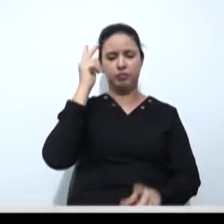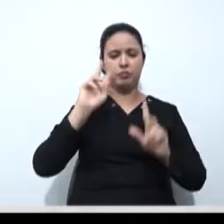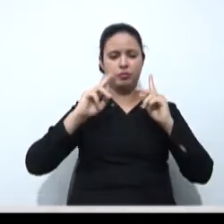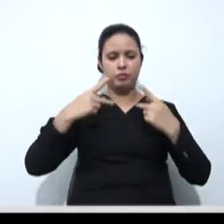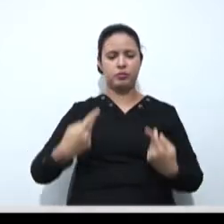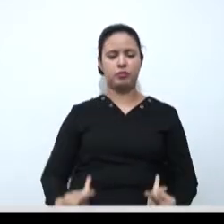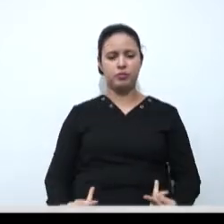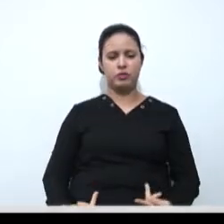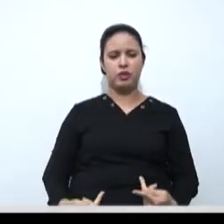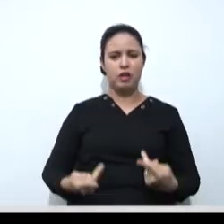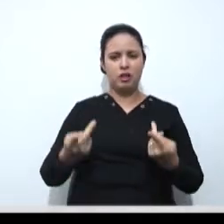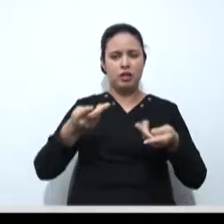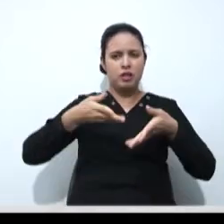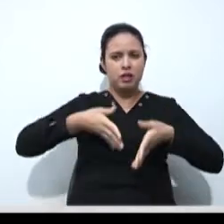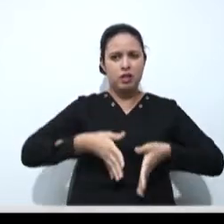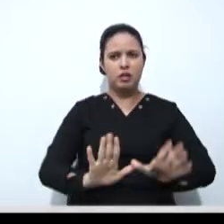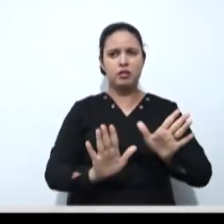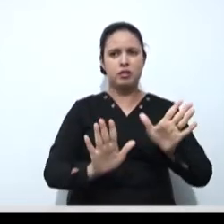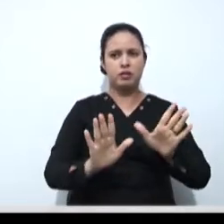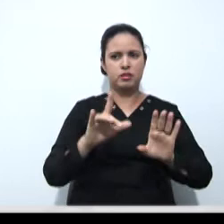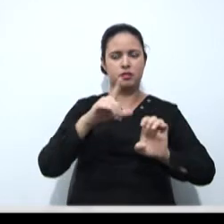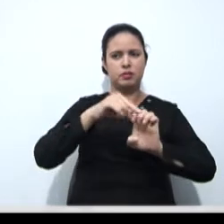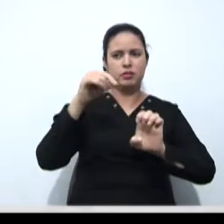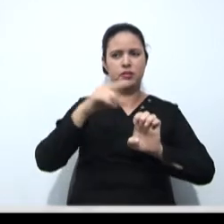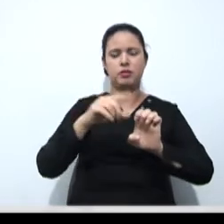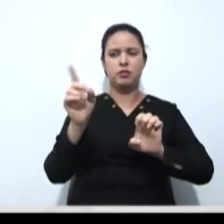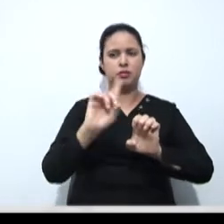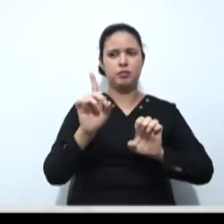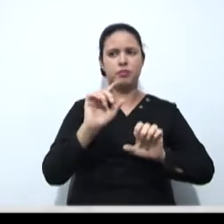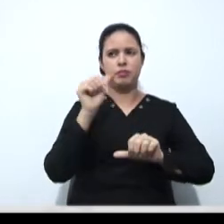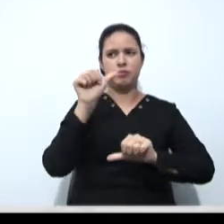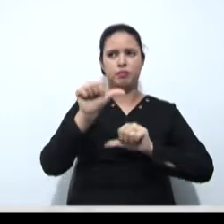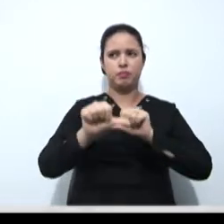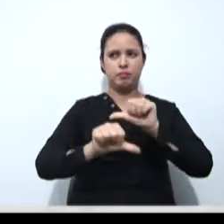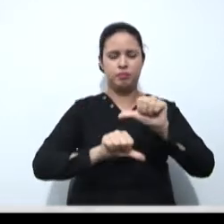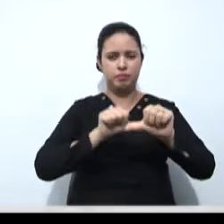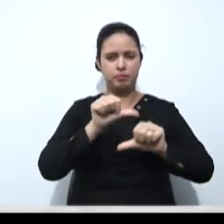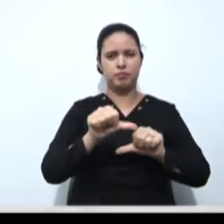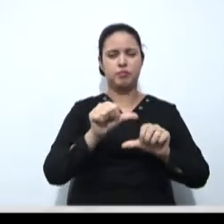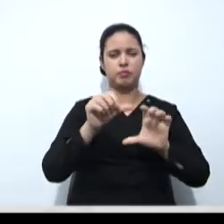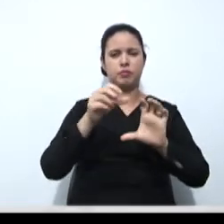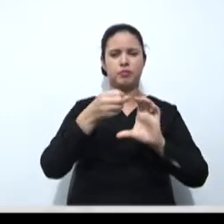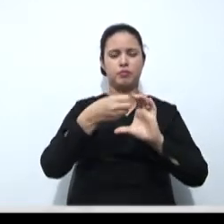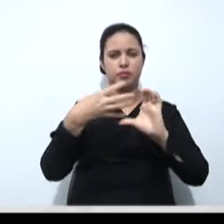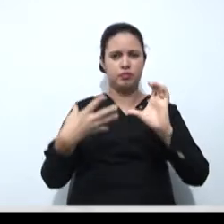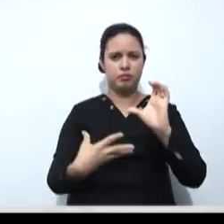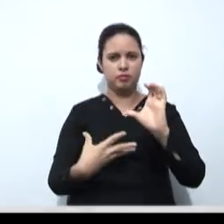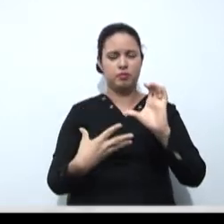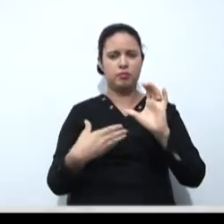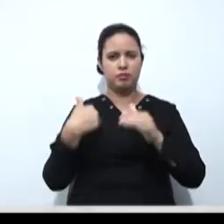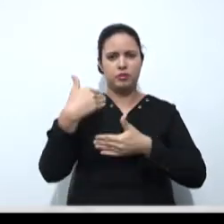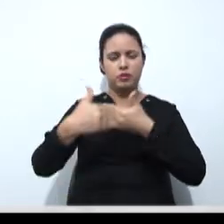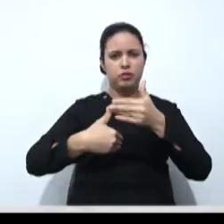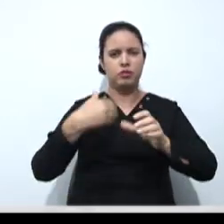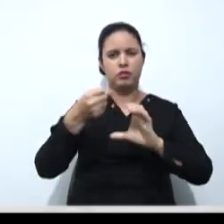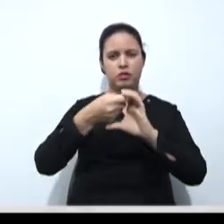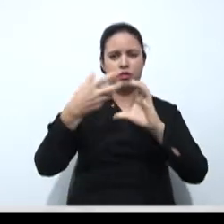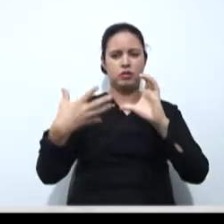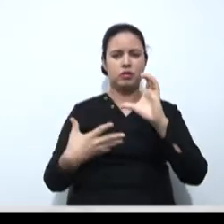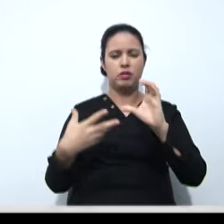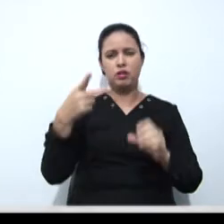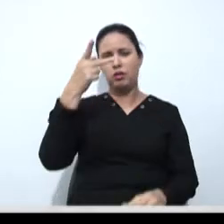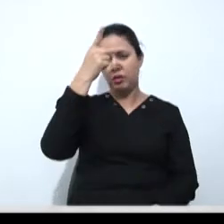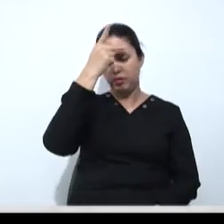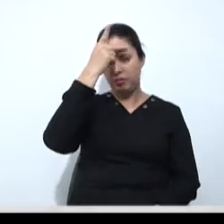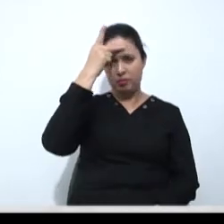empreendedor, ele desenvolve essa característica no meio em que vive. Então, tem pessoas, por exemplo, que nascem em